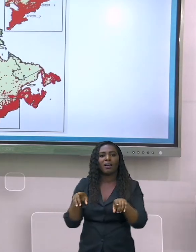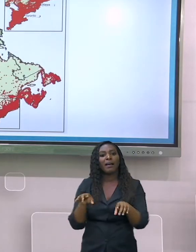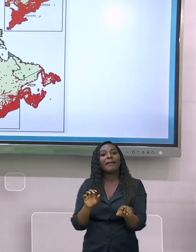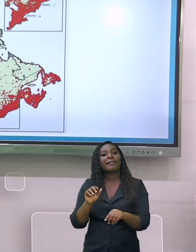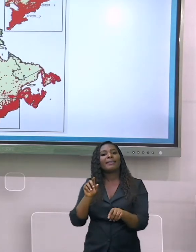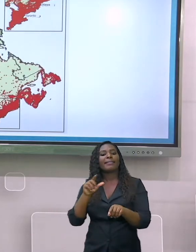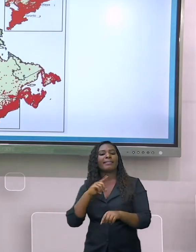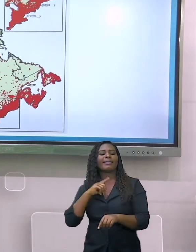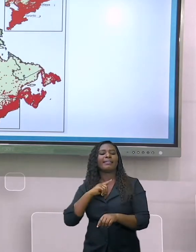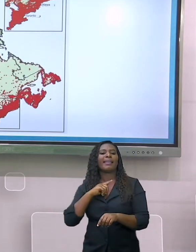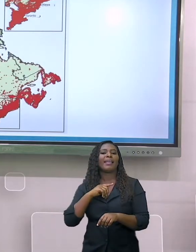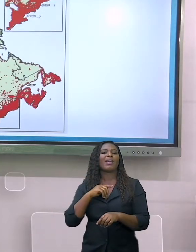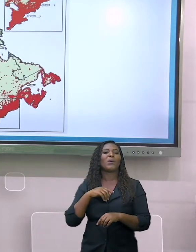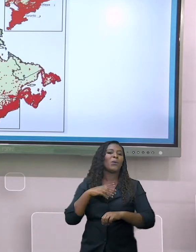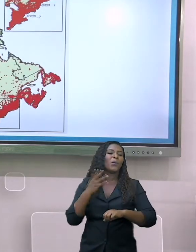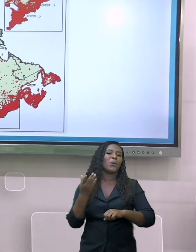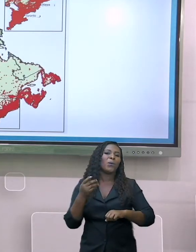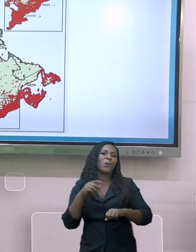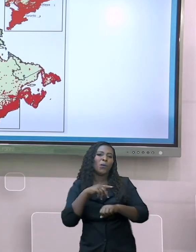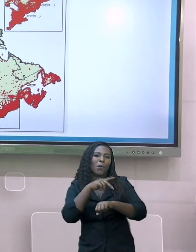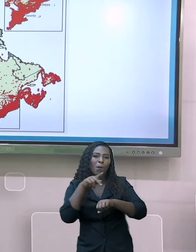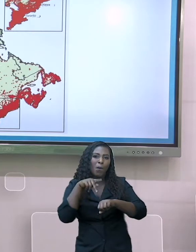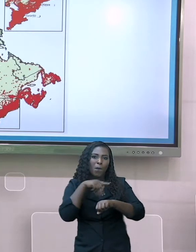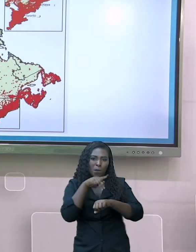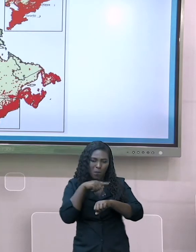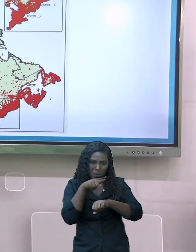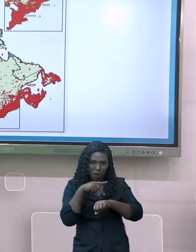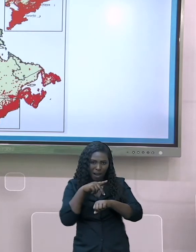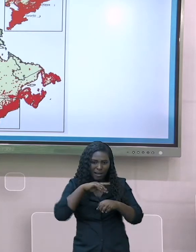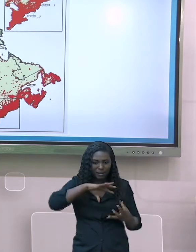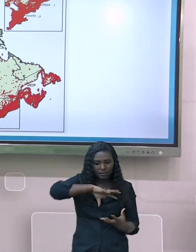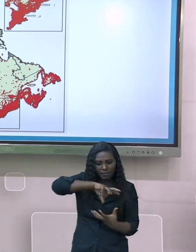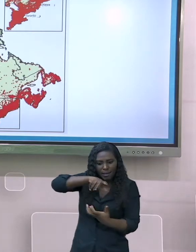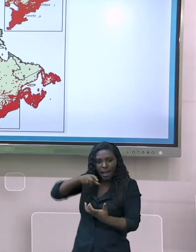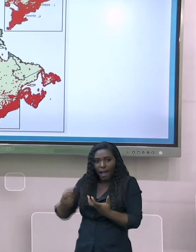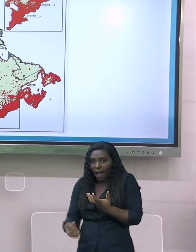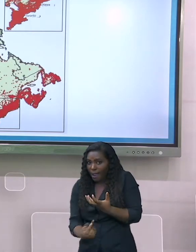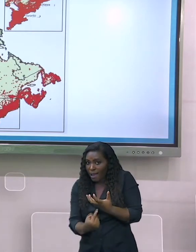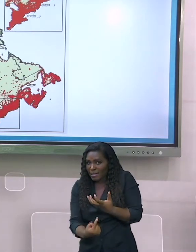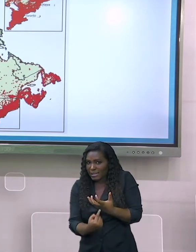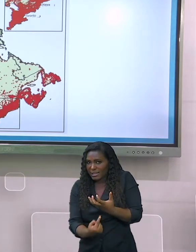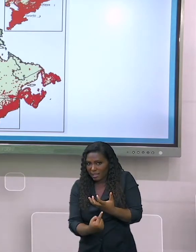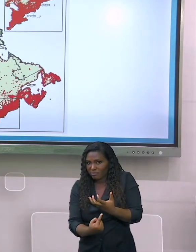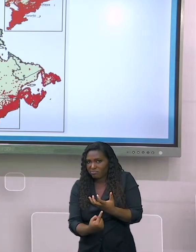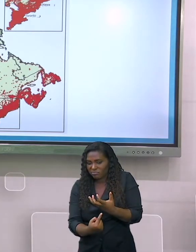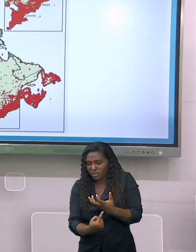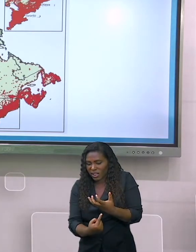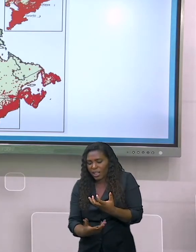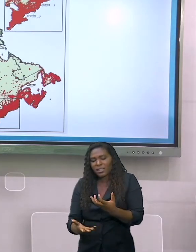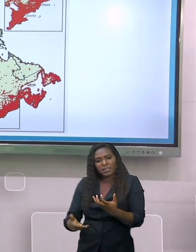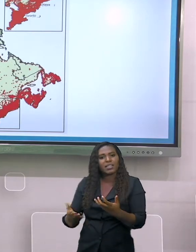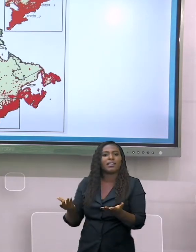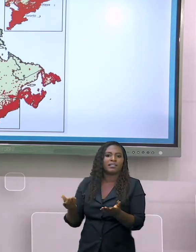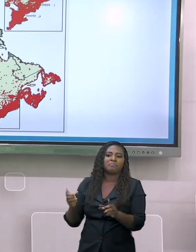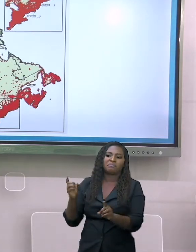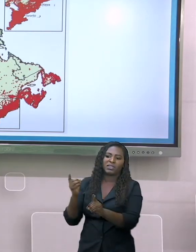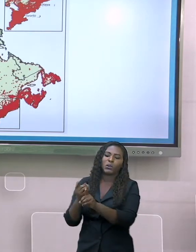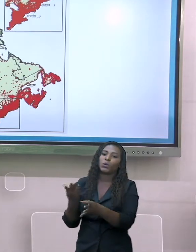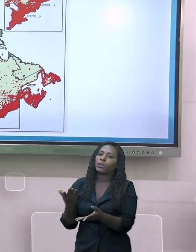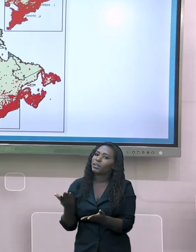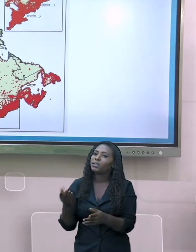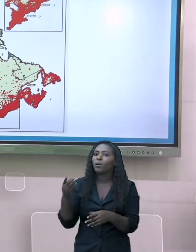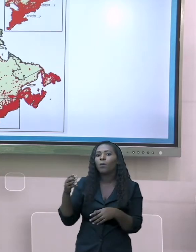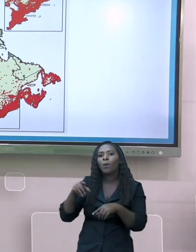populacional norte-americano, não. Norte-americano, estadunidense. Tá certo? Vamos corrigir isso aí,